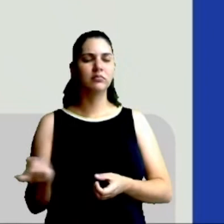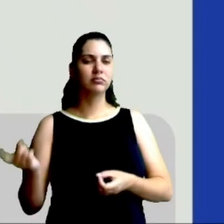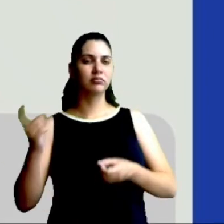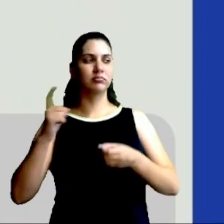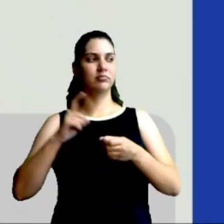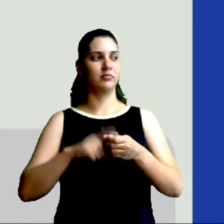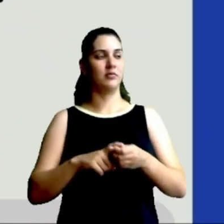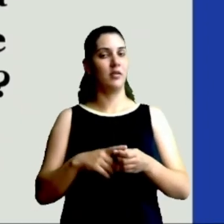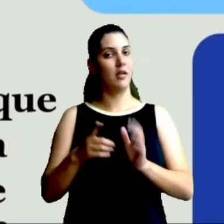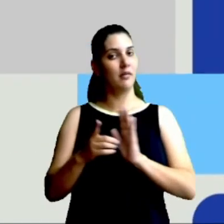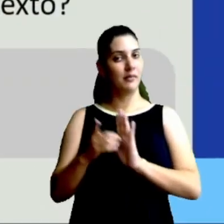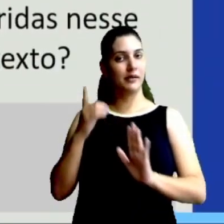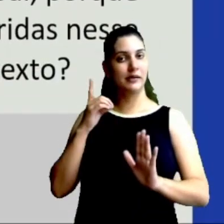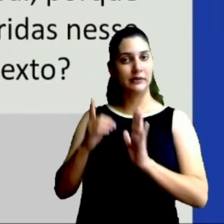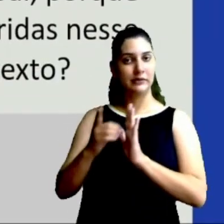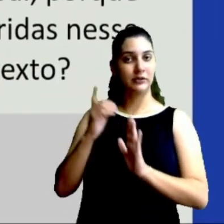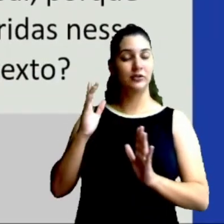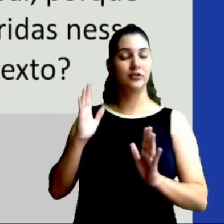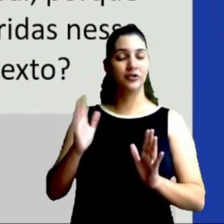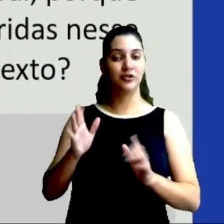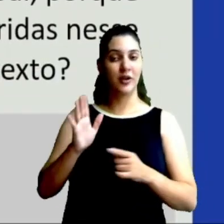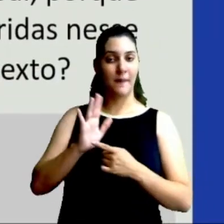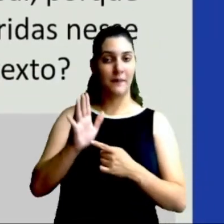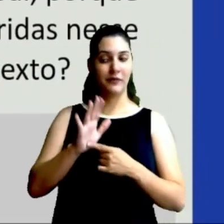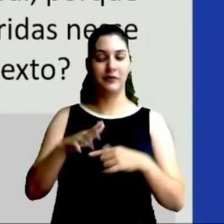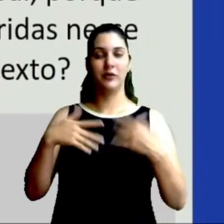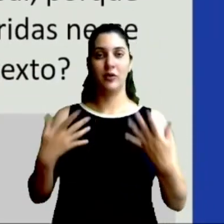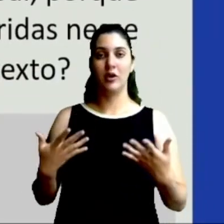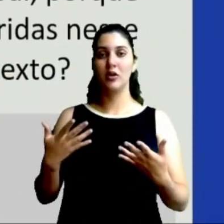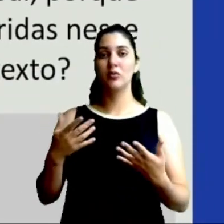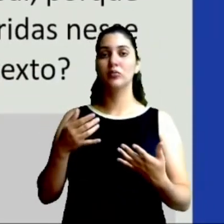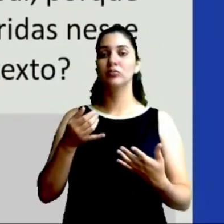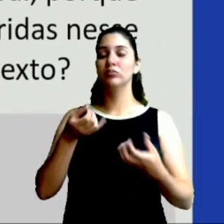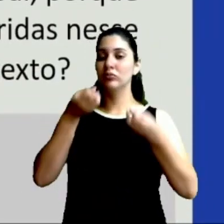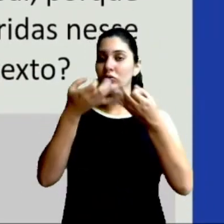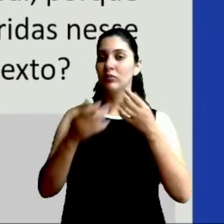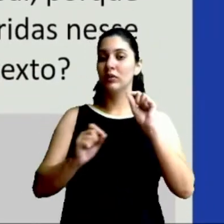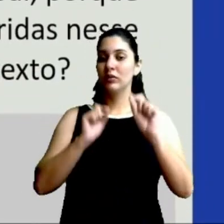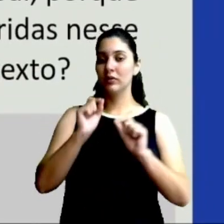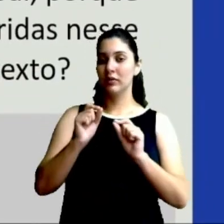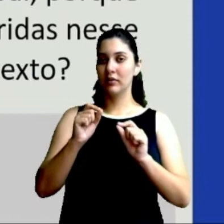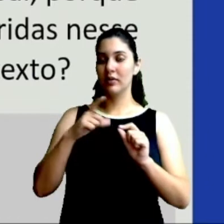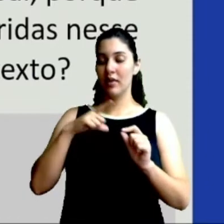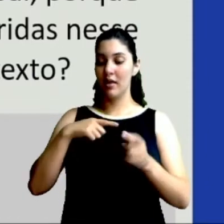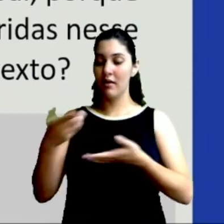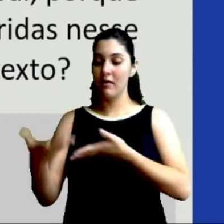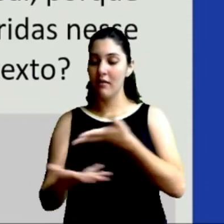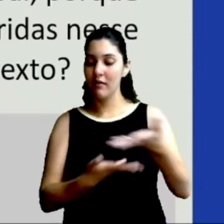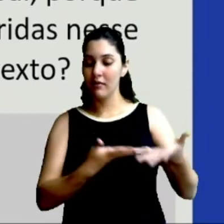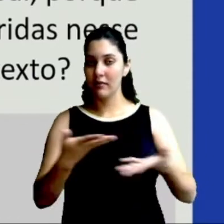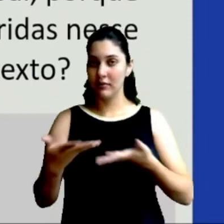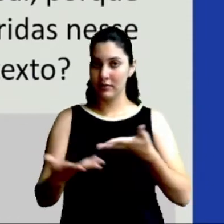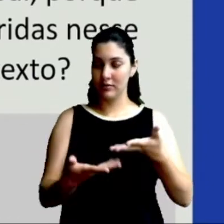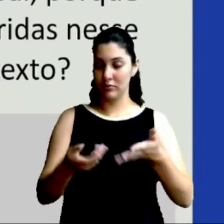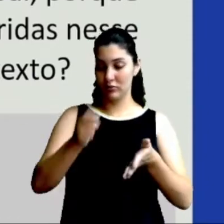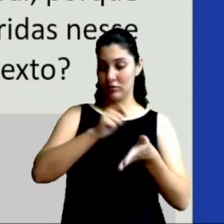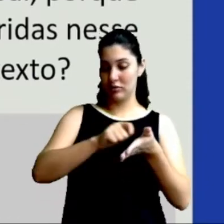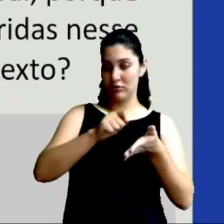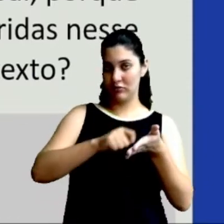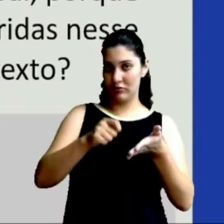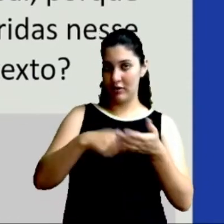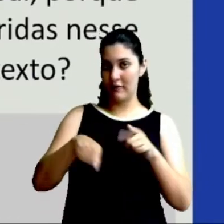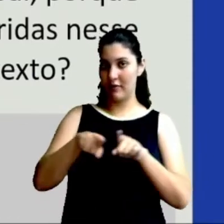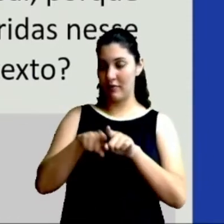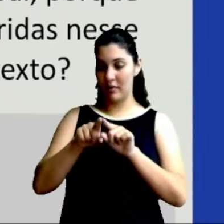voltar para a anterior, que eu acabei de mostrar. Gente, quando a gente diz que a relação do que você escreve ou